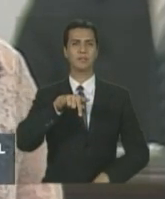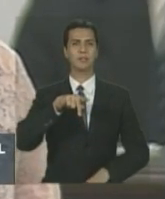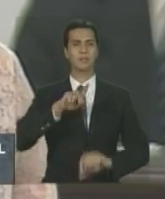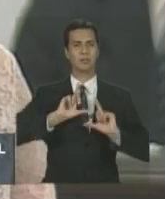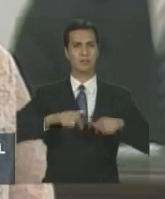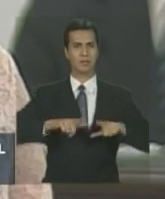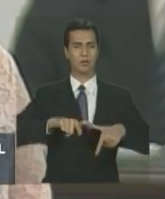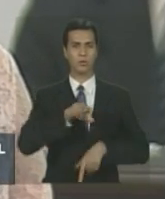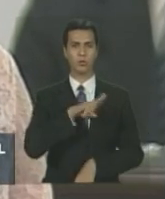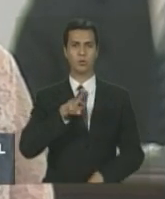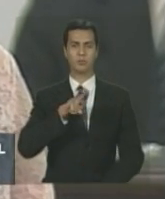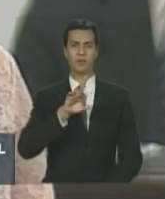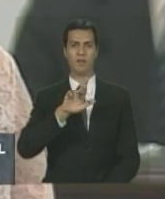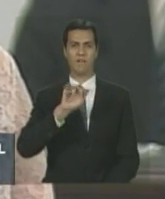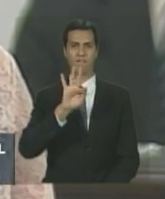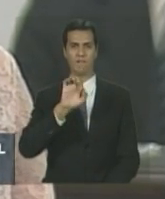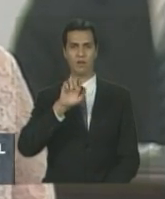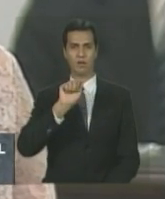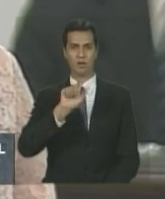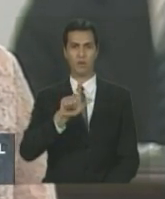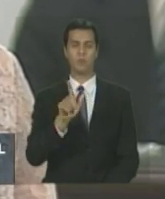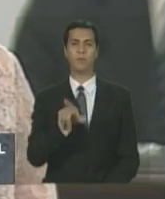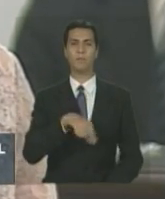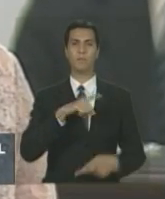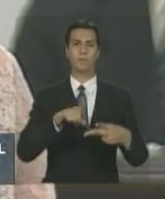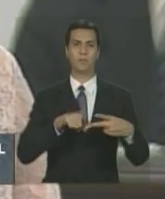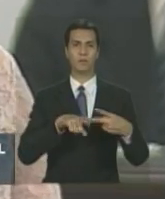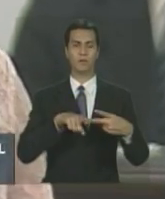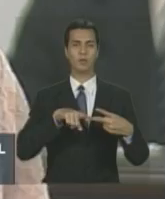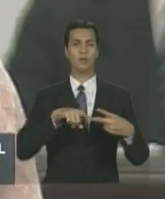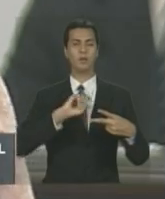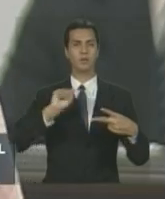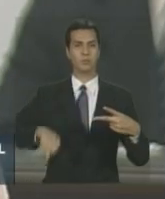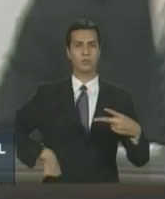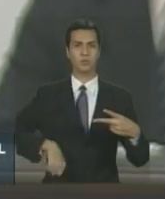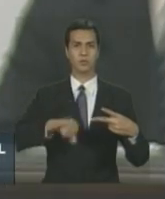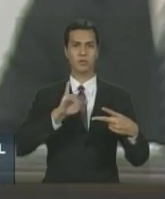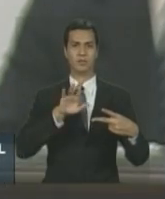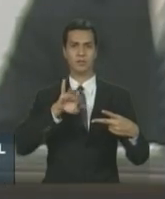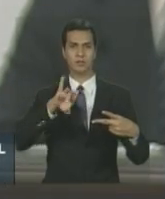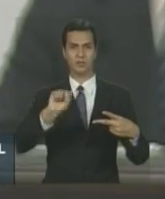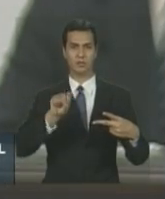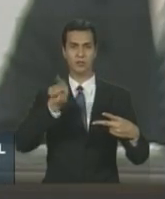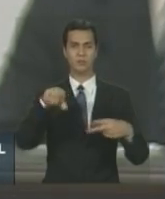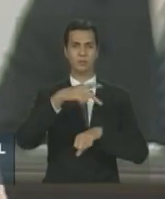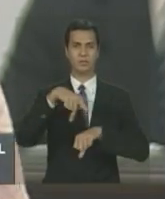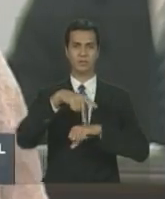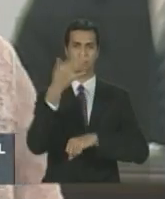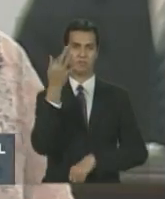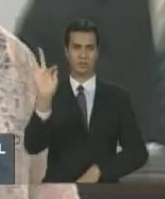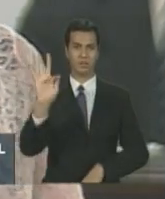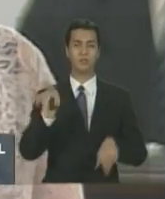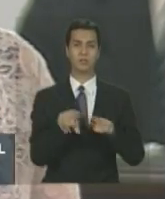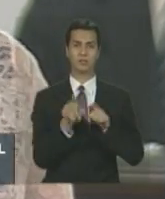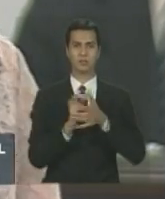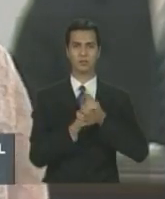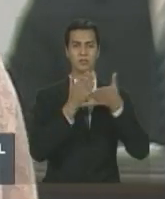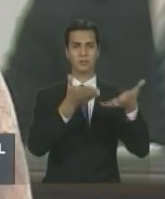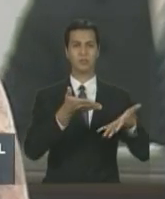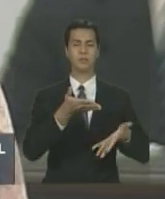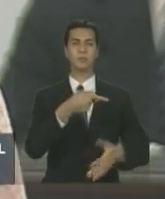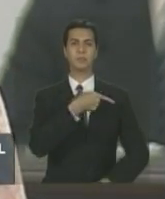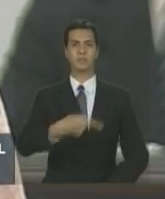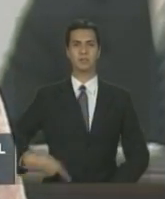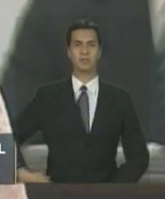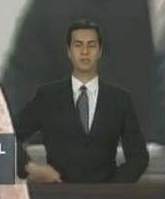Rafael Eldad e Yves Saint-Jean, da França. O senhor presidente da